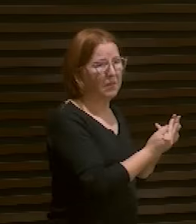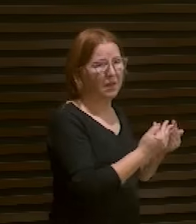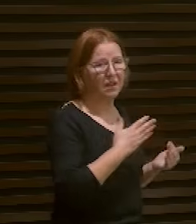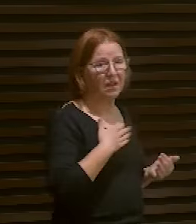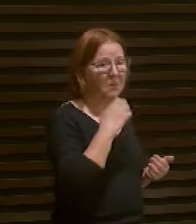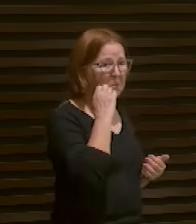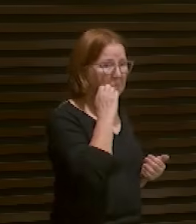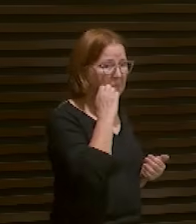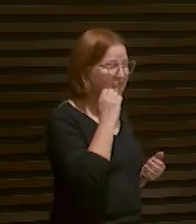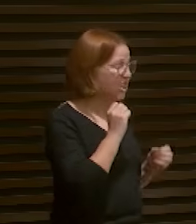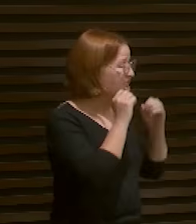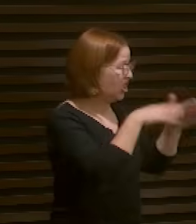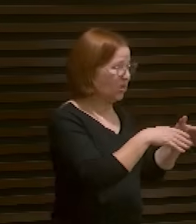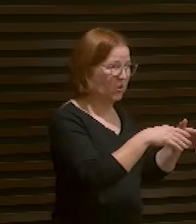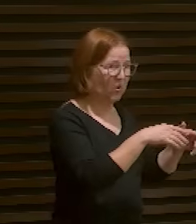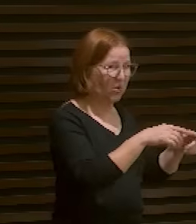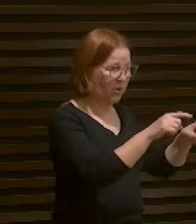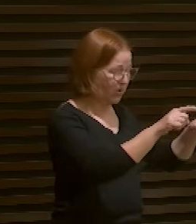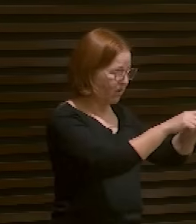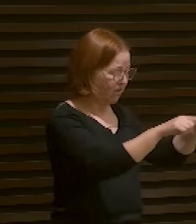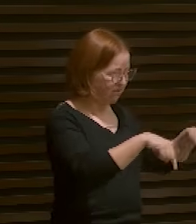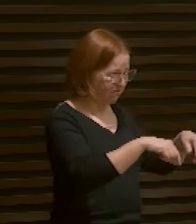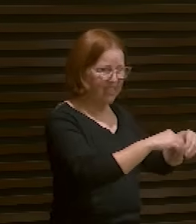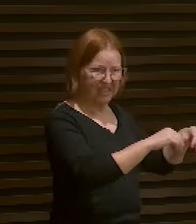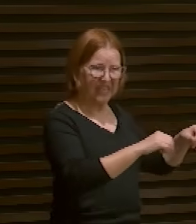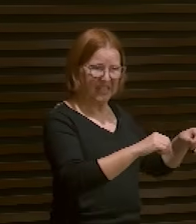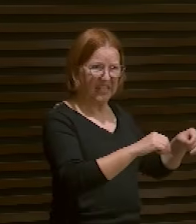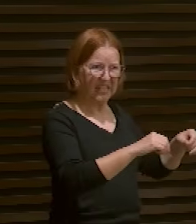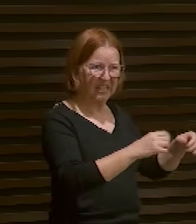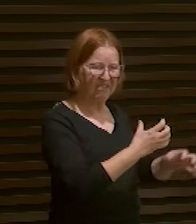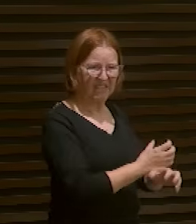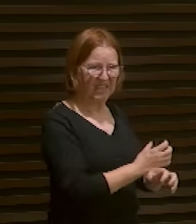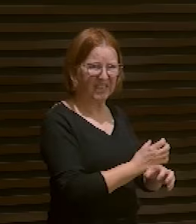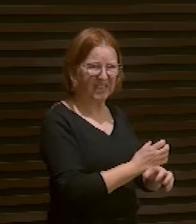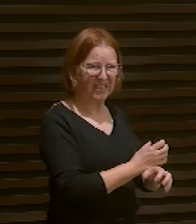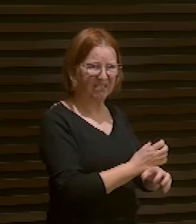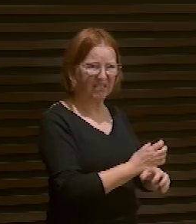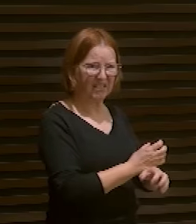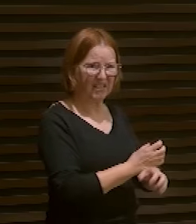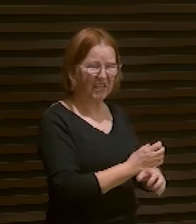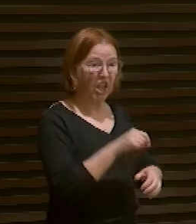Fui pego, fui adotado, fui abusado pelo meu pai. Com 9 anos, fugi de casa, estou na rua até hoje.